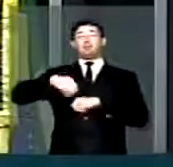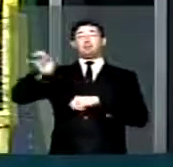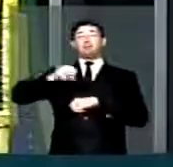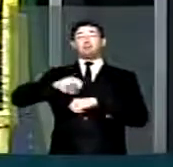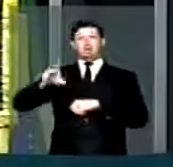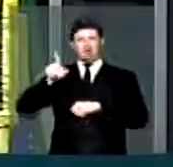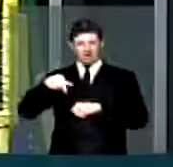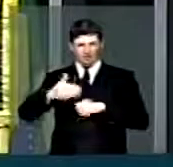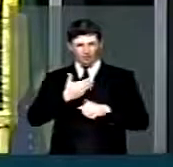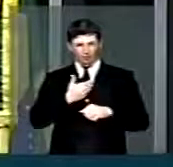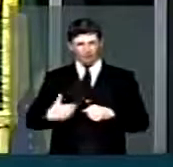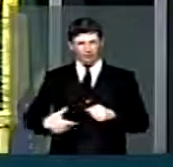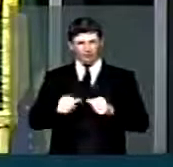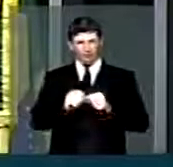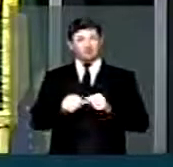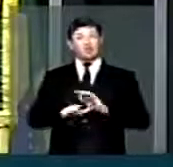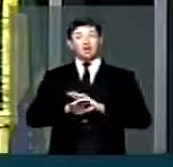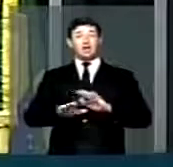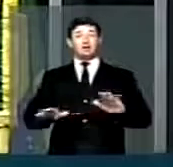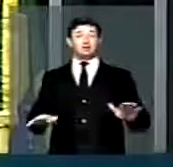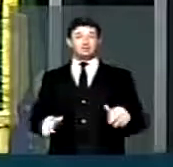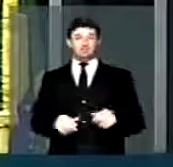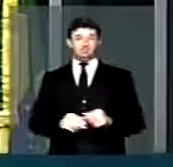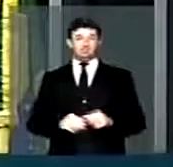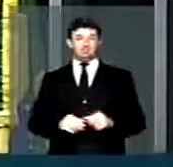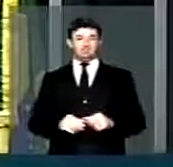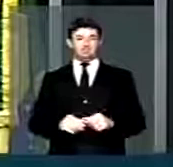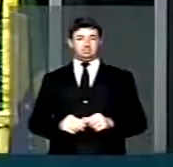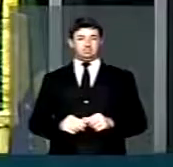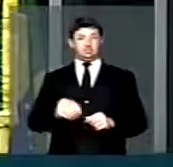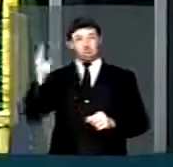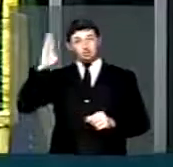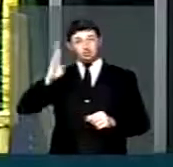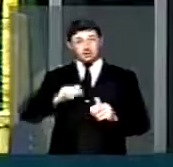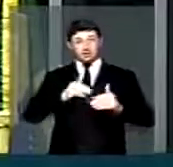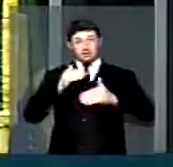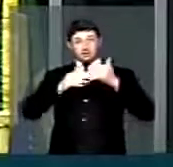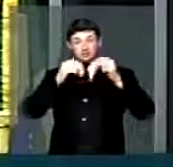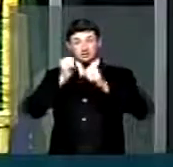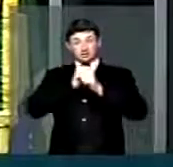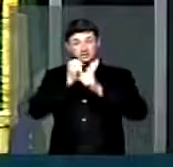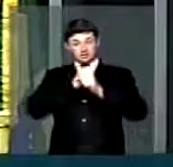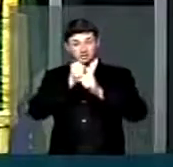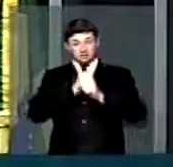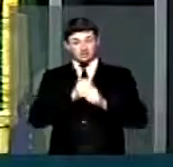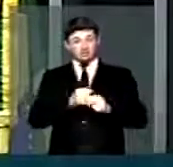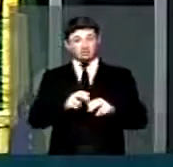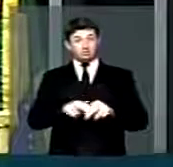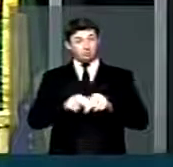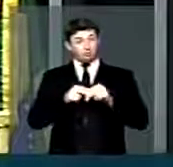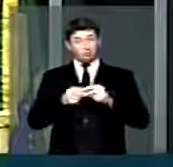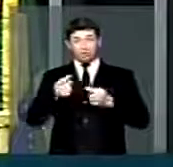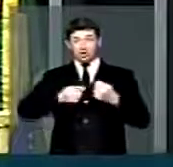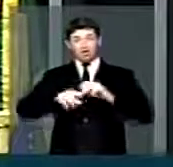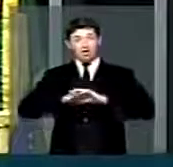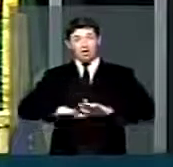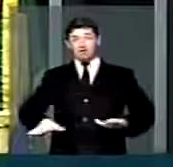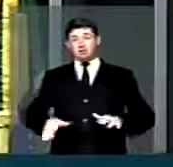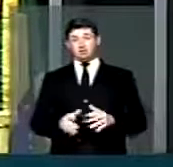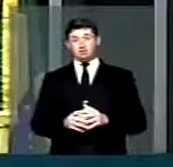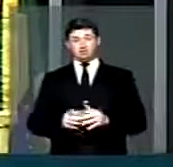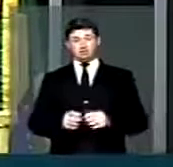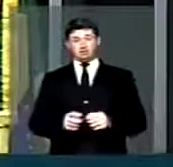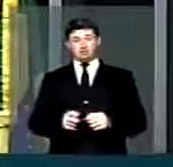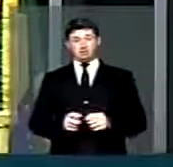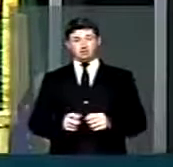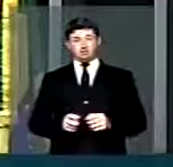de governo. É inercial. O Brasil melhorou durante esses anos, foi por causa desse